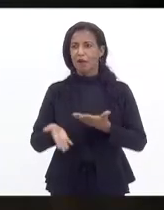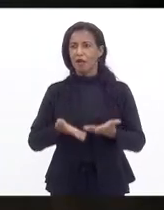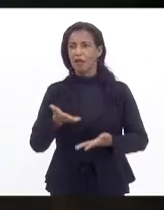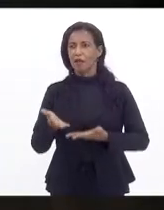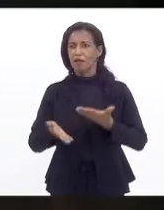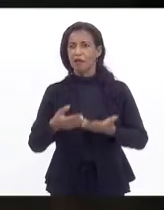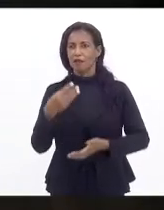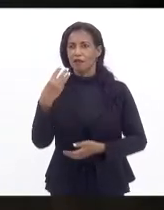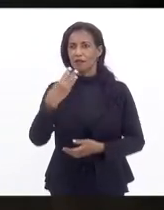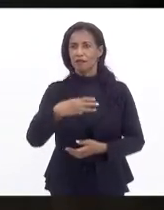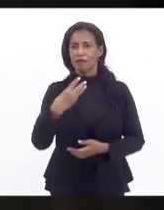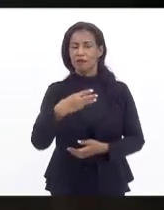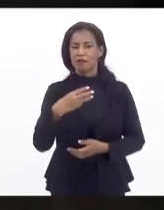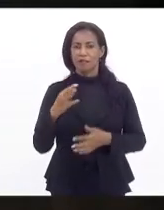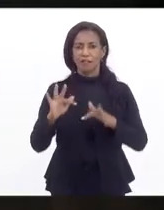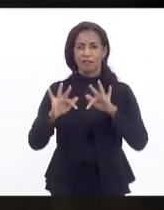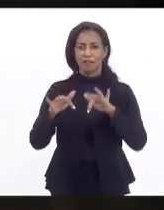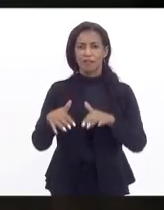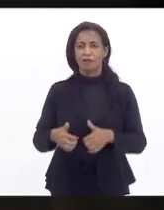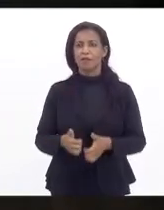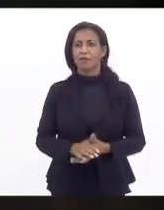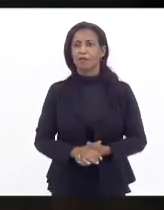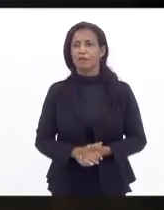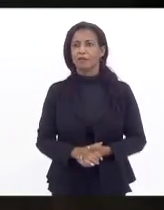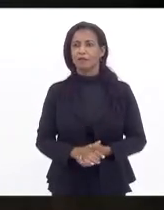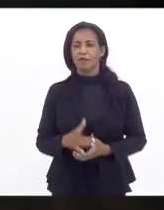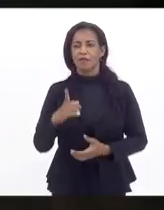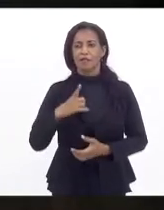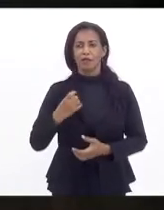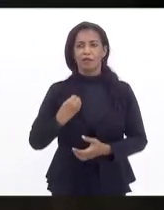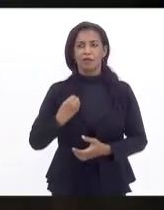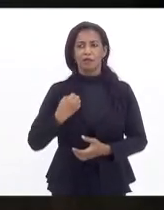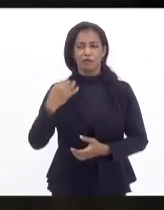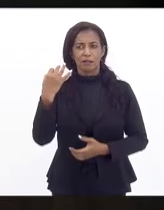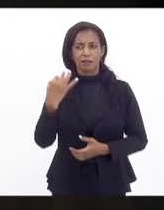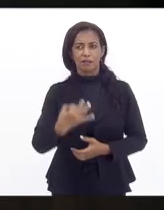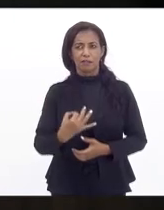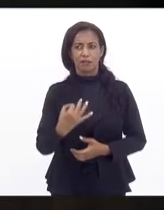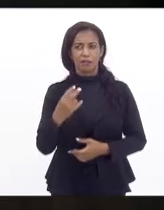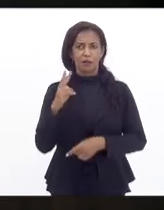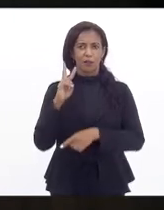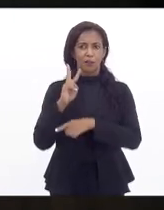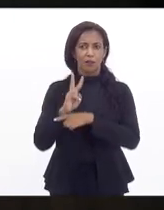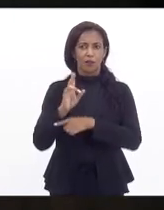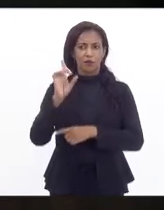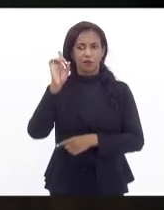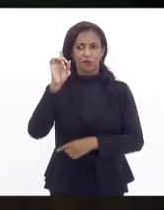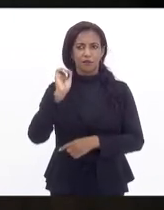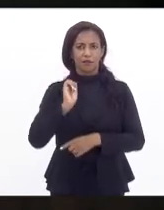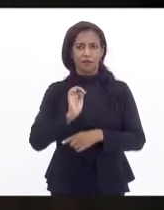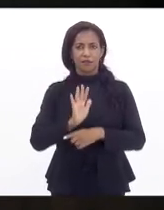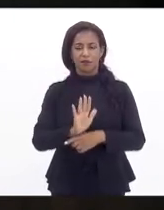terceira sessão extraordinária, amigo, está encerrada. Havia número legal sobre a proteção de Deus.